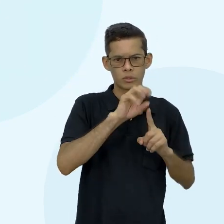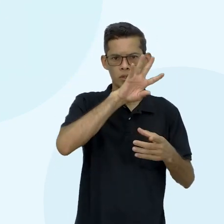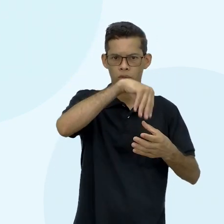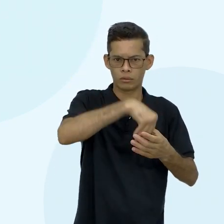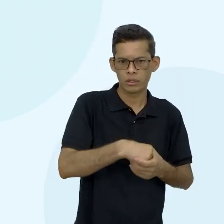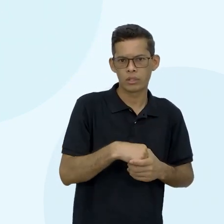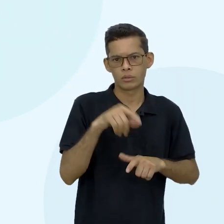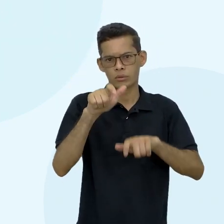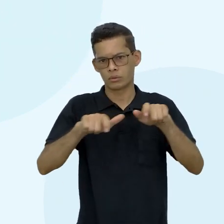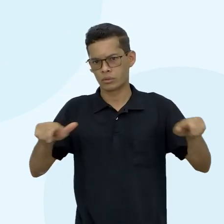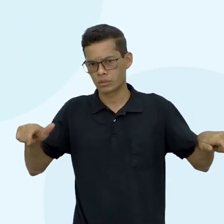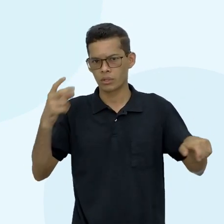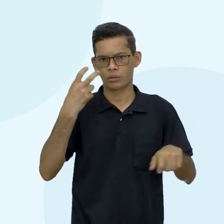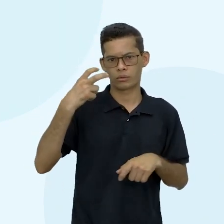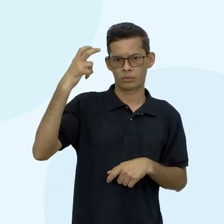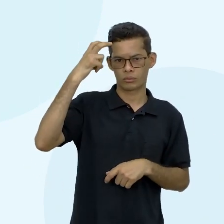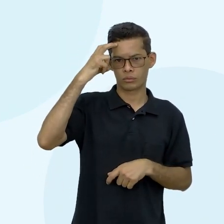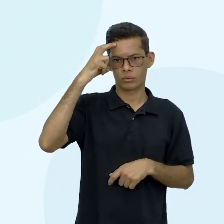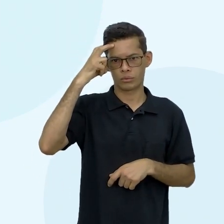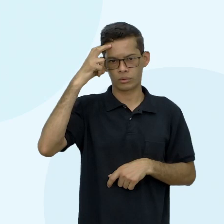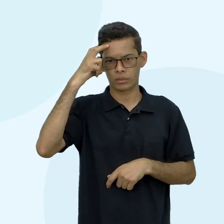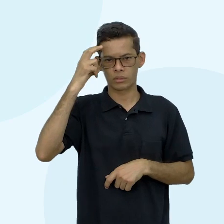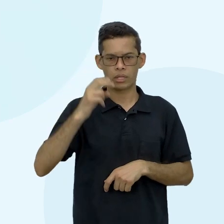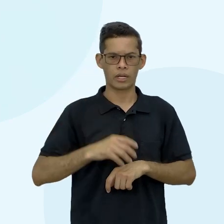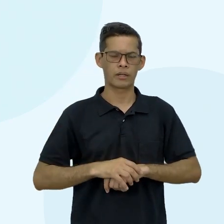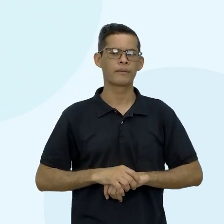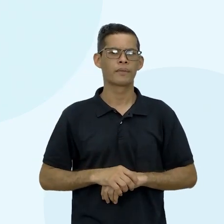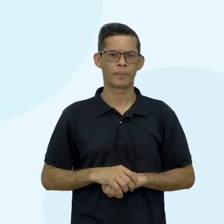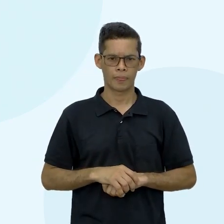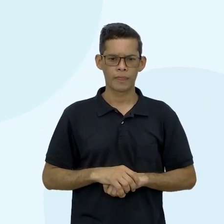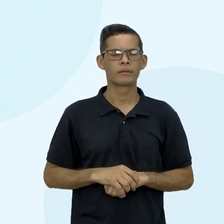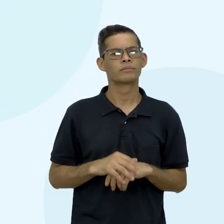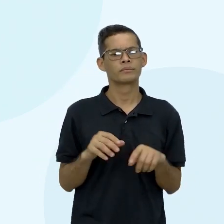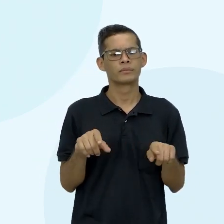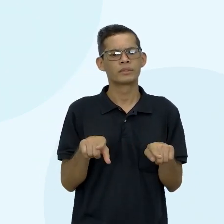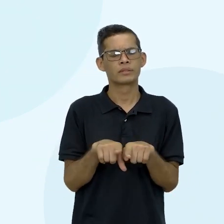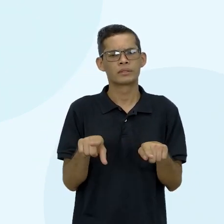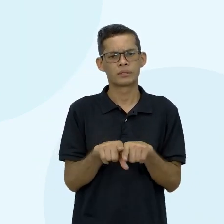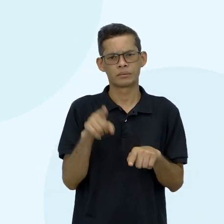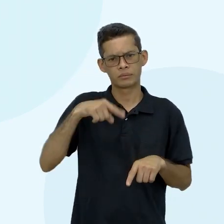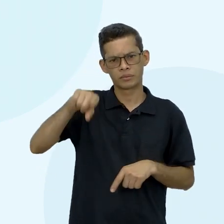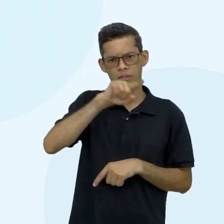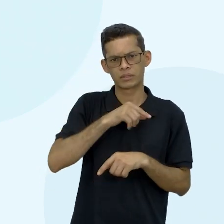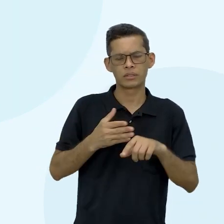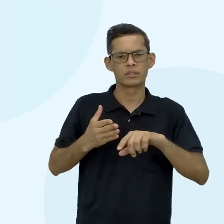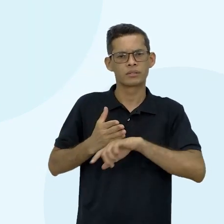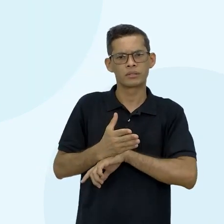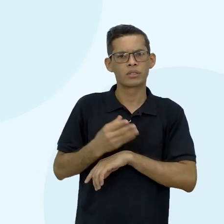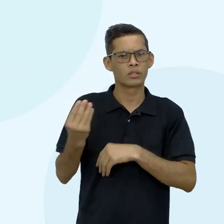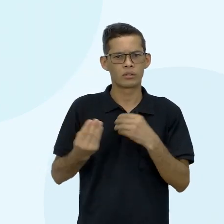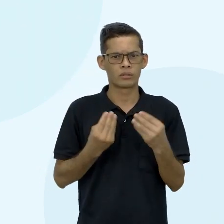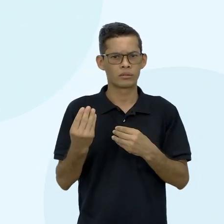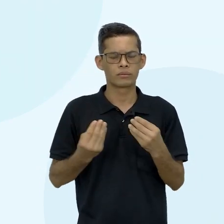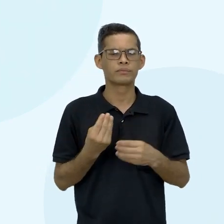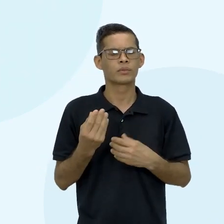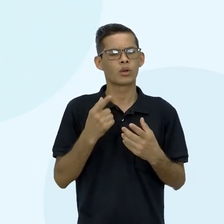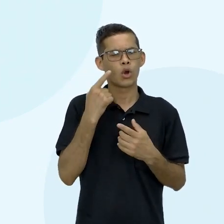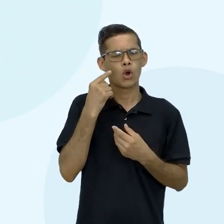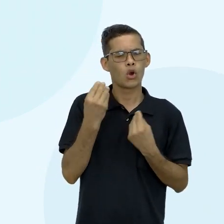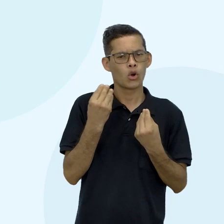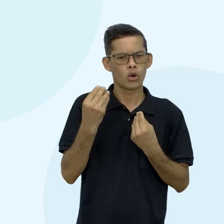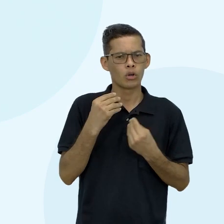cultura. O objetivo do nosso encontro é apresentar e analisar a evolução do conceito